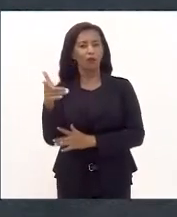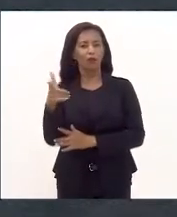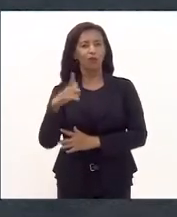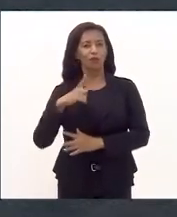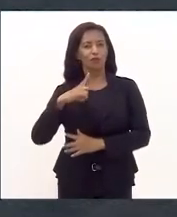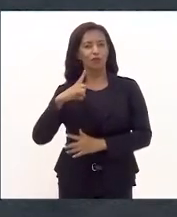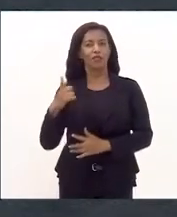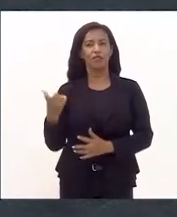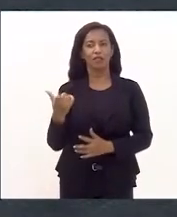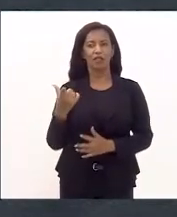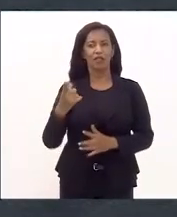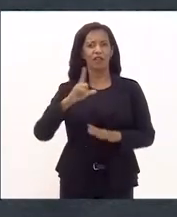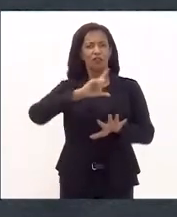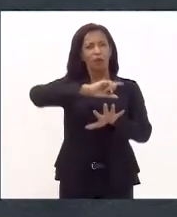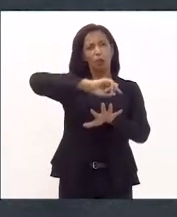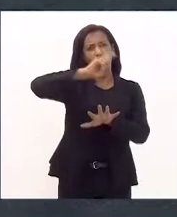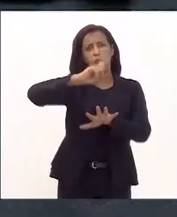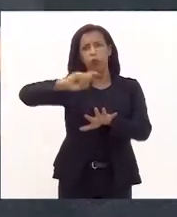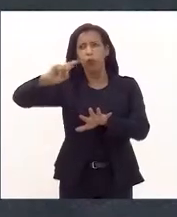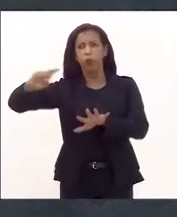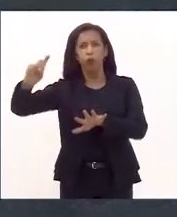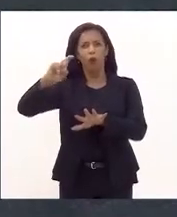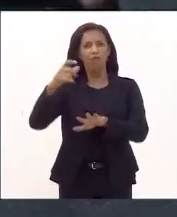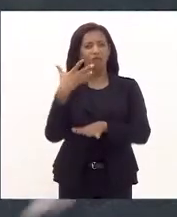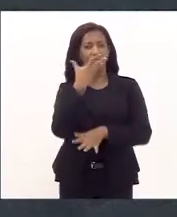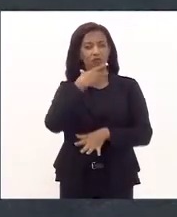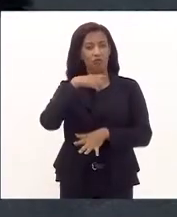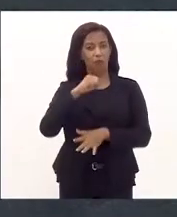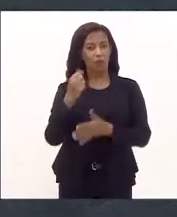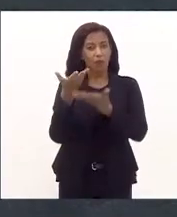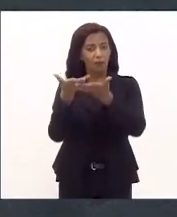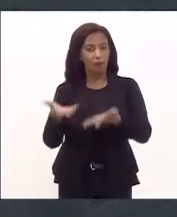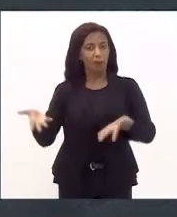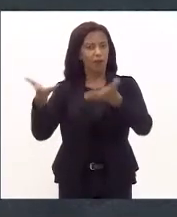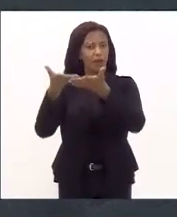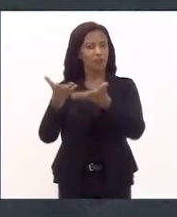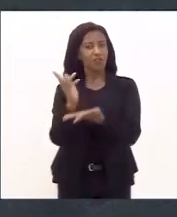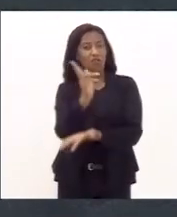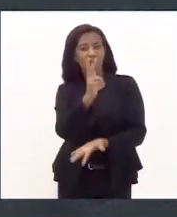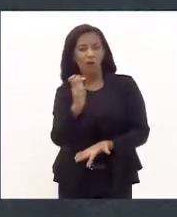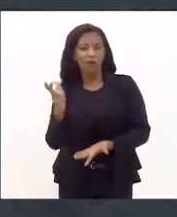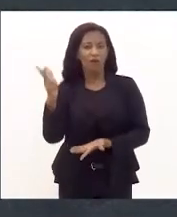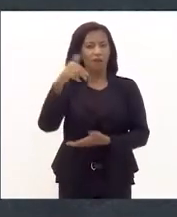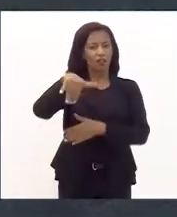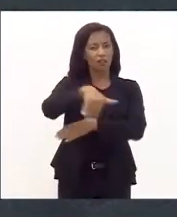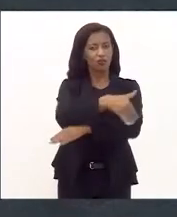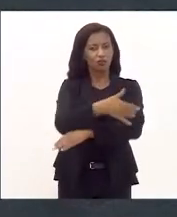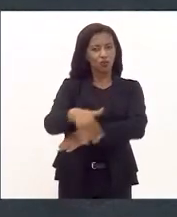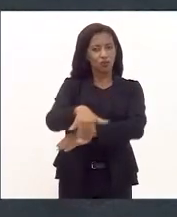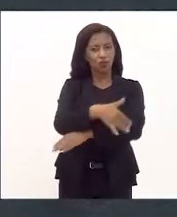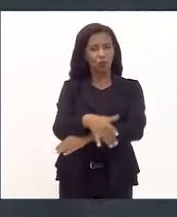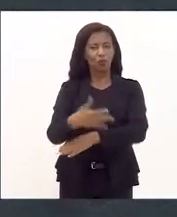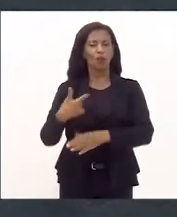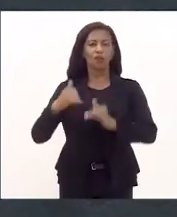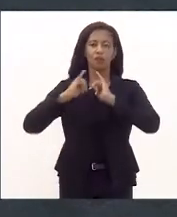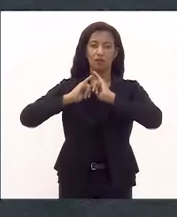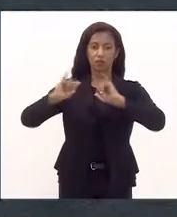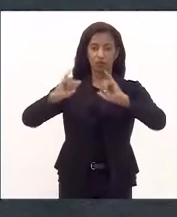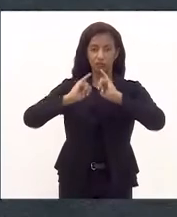participou, um grafite lindo do Paulo Freire, né? Portanto, são essas artes populares de rua que merecem ser